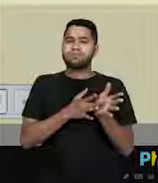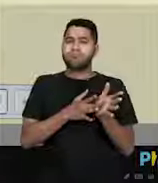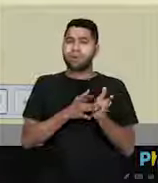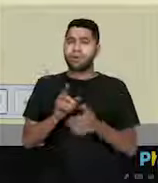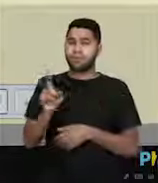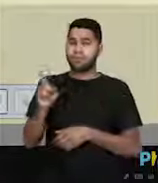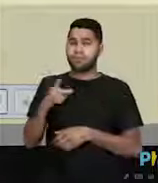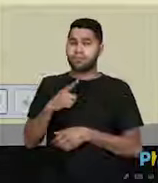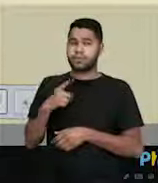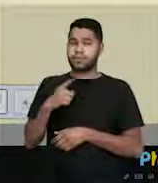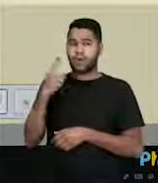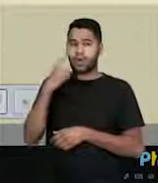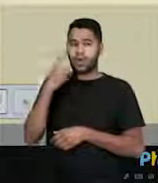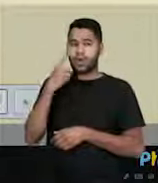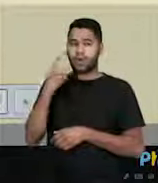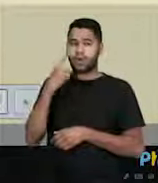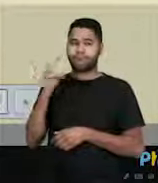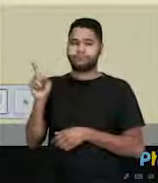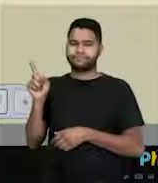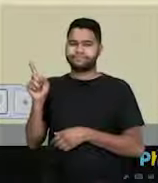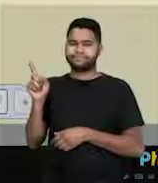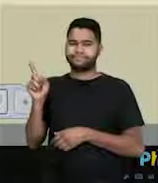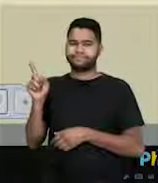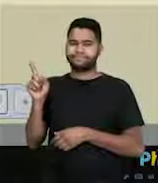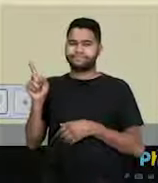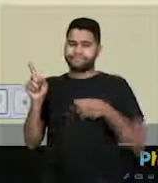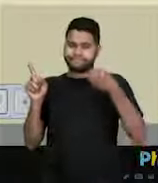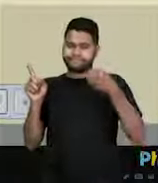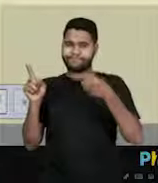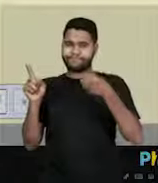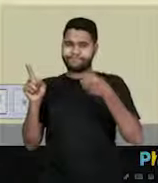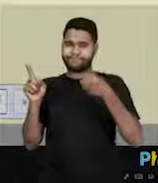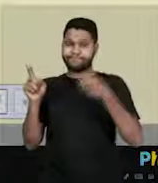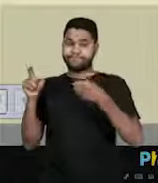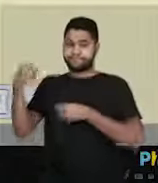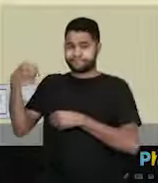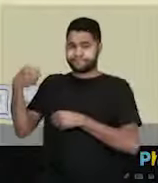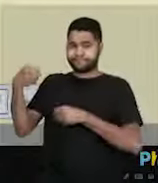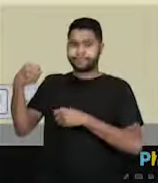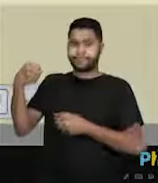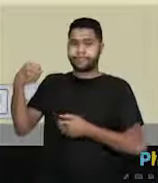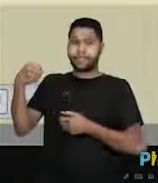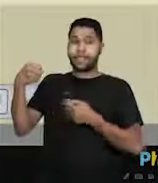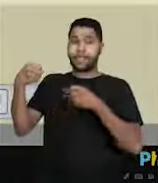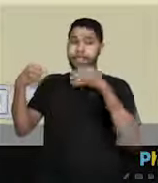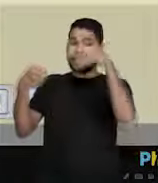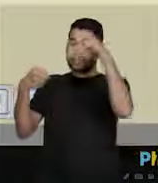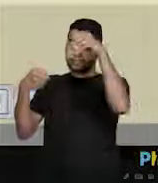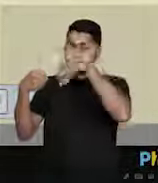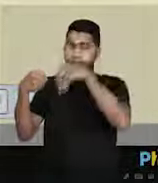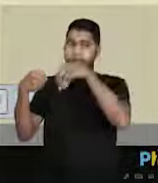uma chaleira contendo água e uma fonte de calor.